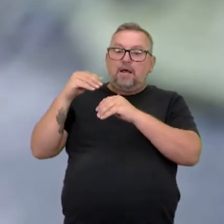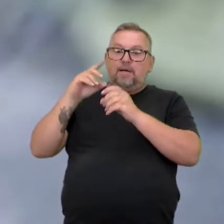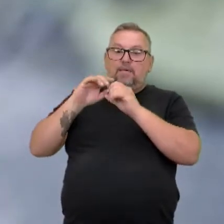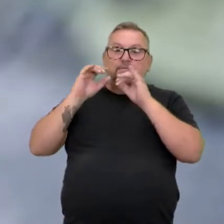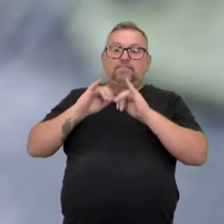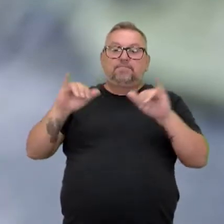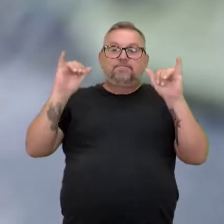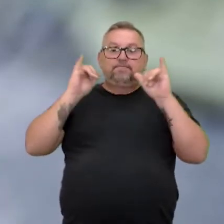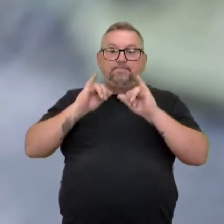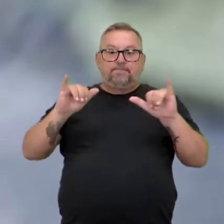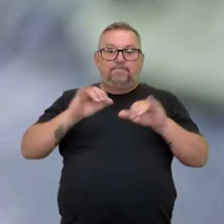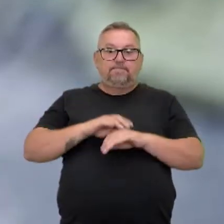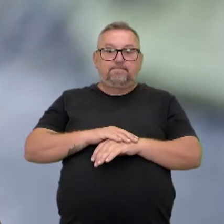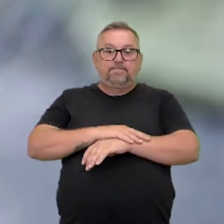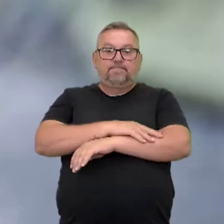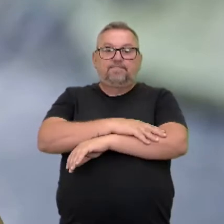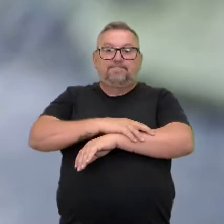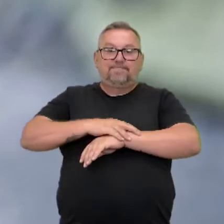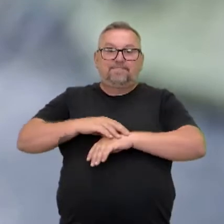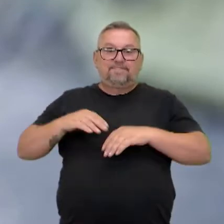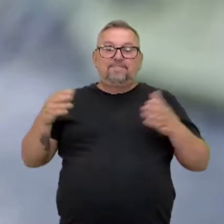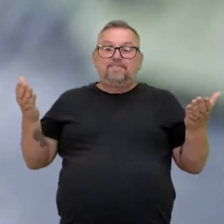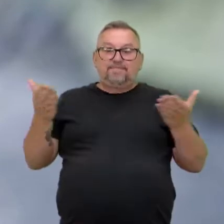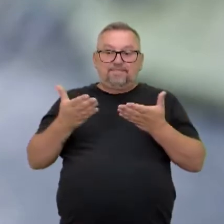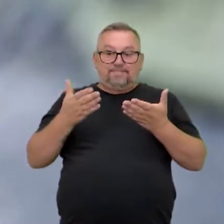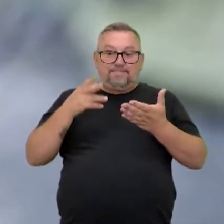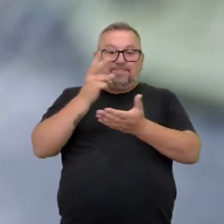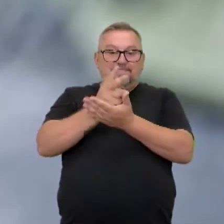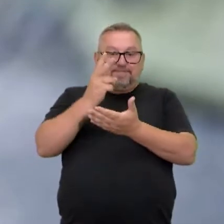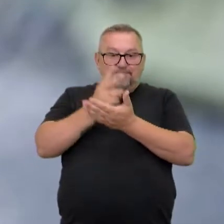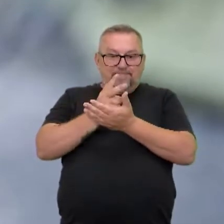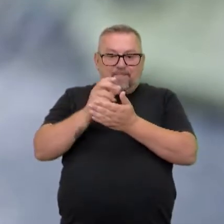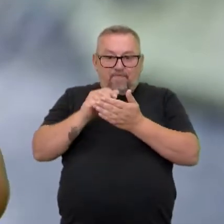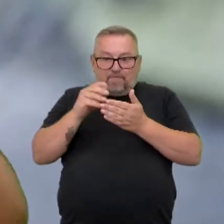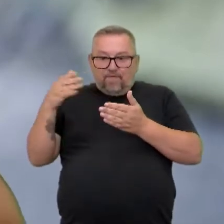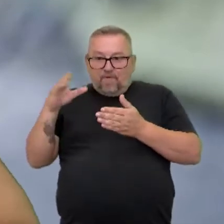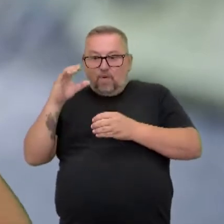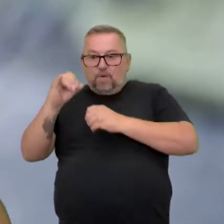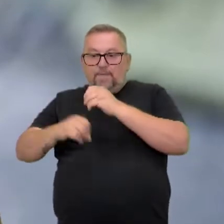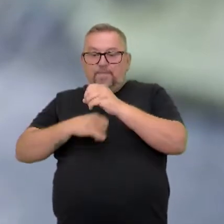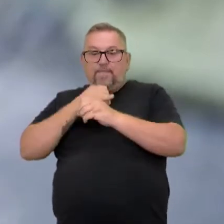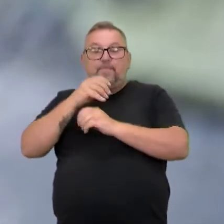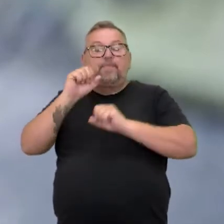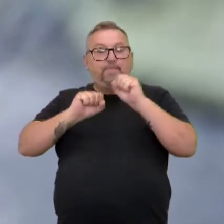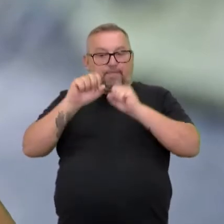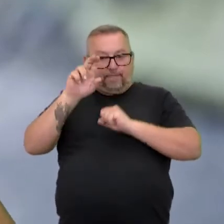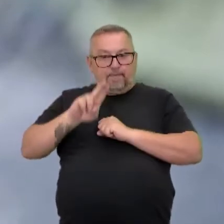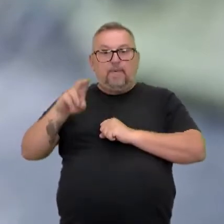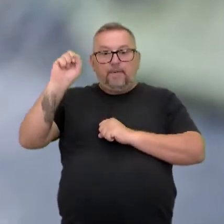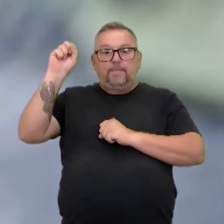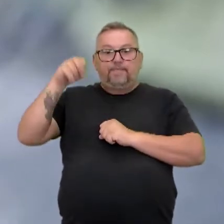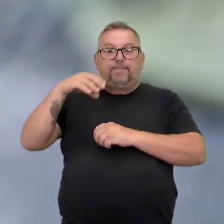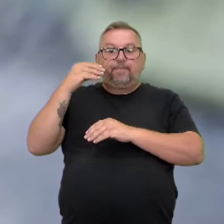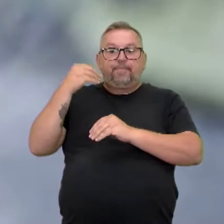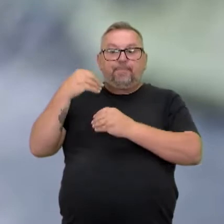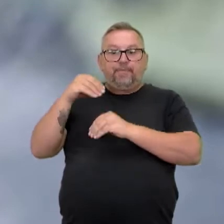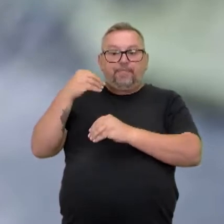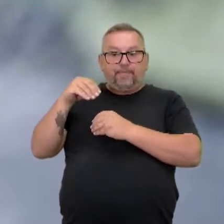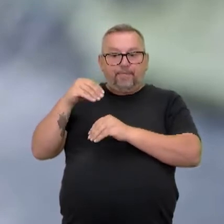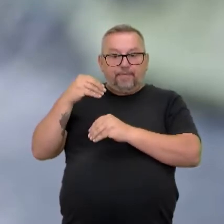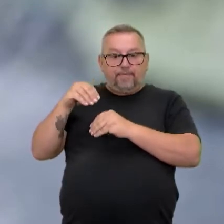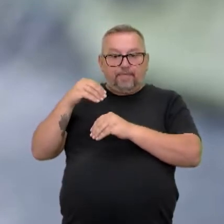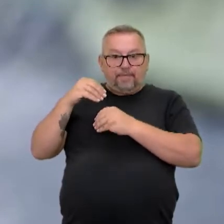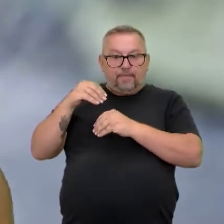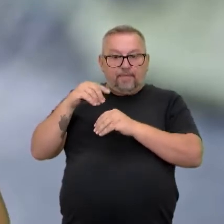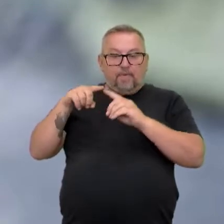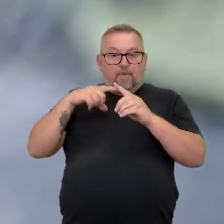propaganda. Então, hoje, mesmo fora da internet, as empresas, elas se utilizam sim de memes e do que bomba